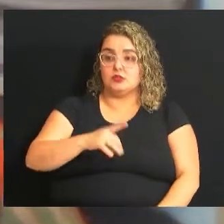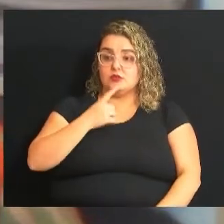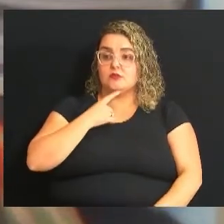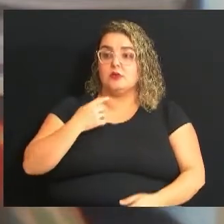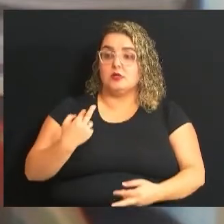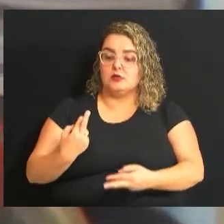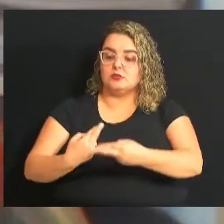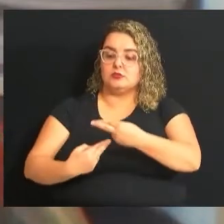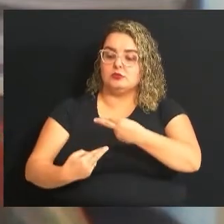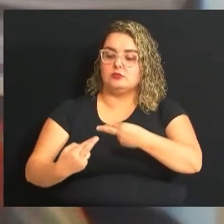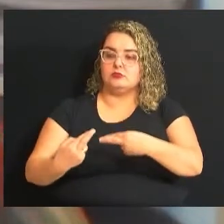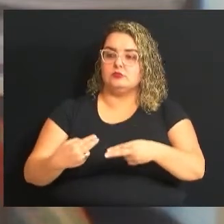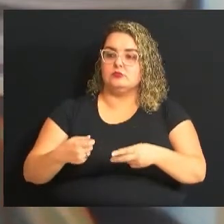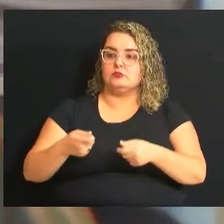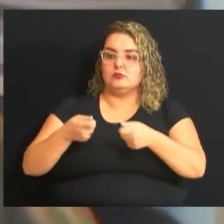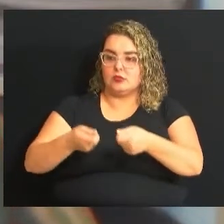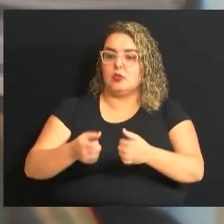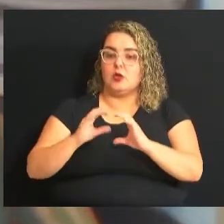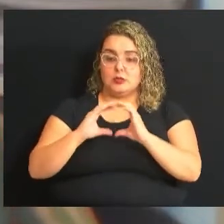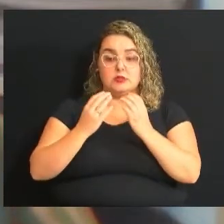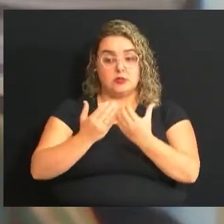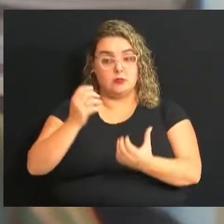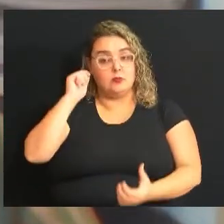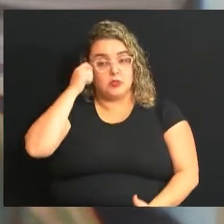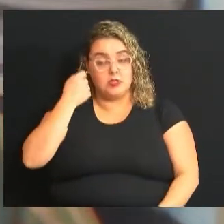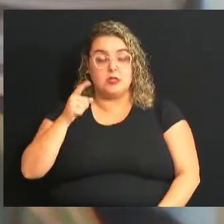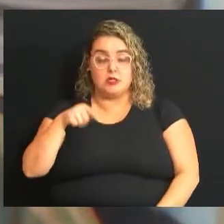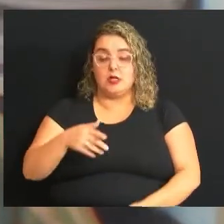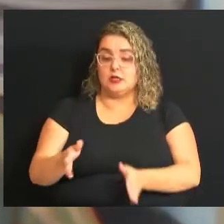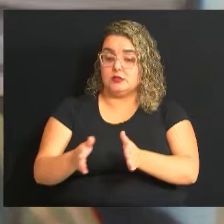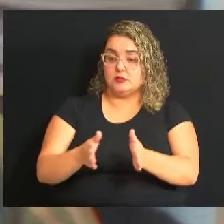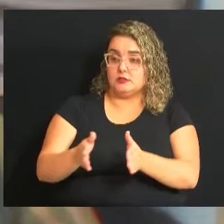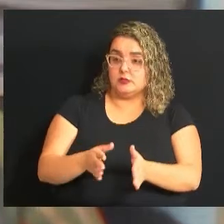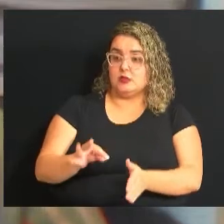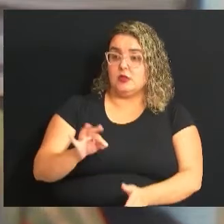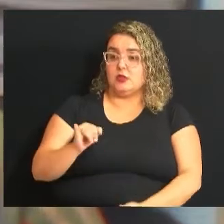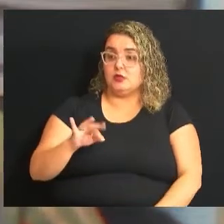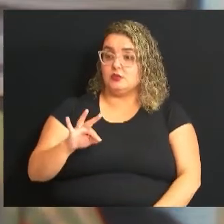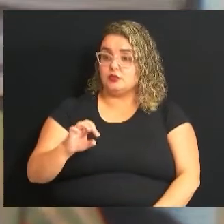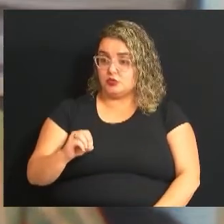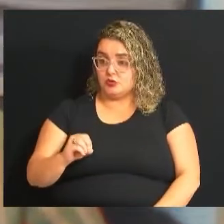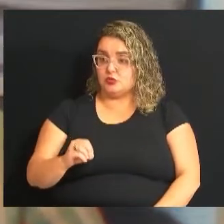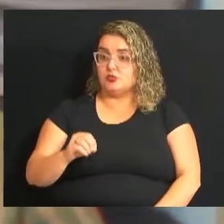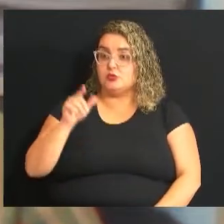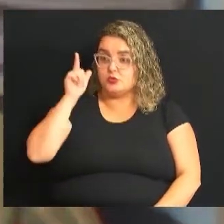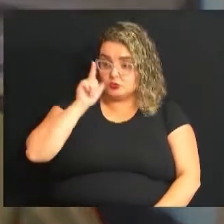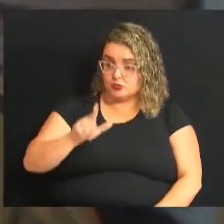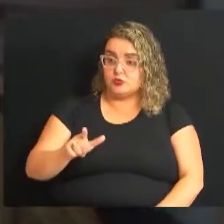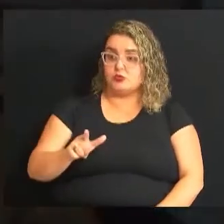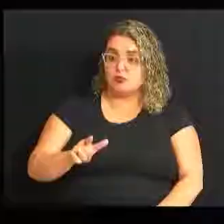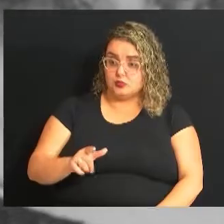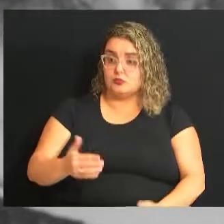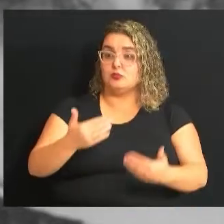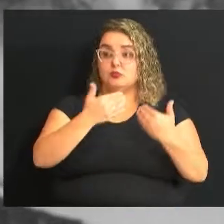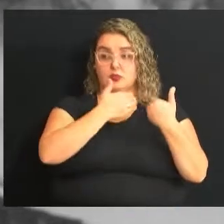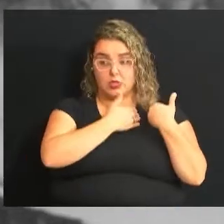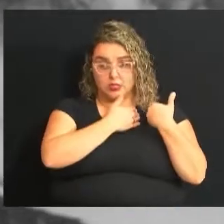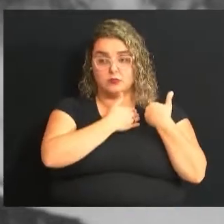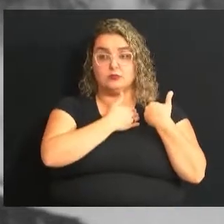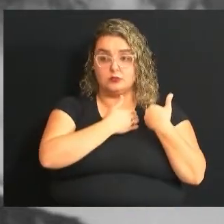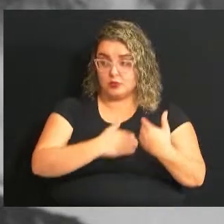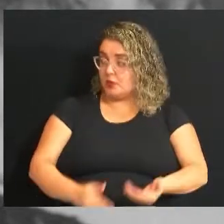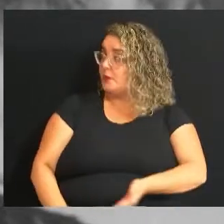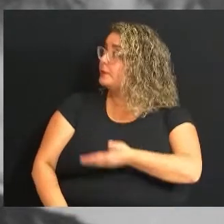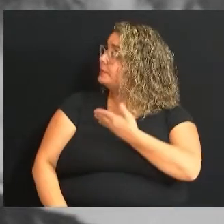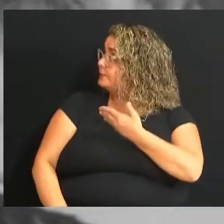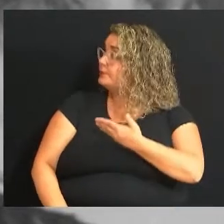relação justamente com essa comunidade negra. E é nesse momento que o Tito vai ganhar uma grande responsabilidade. Com o novo